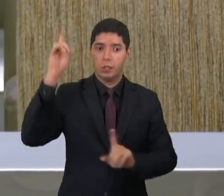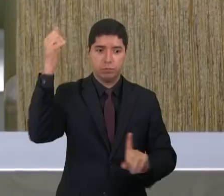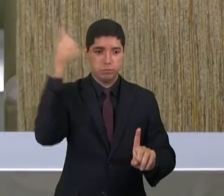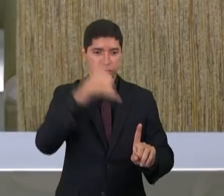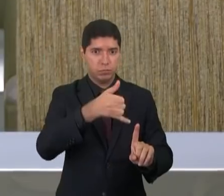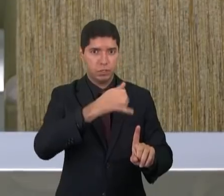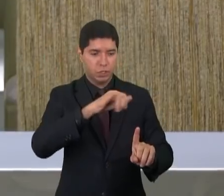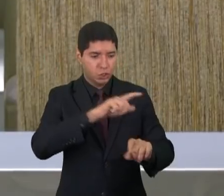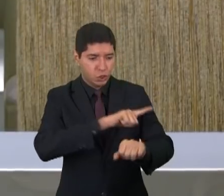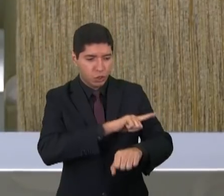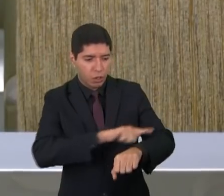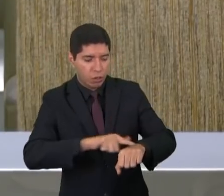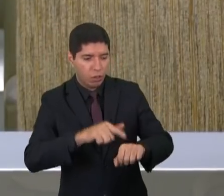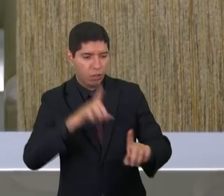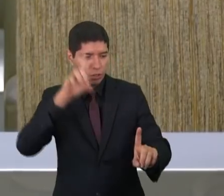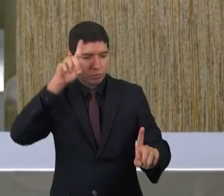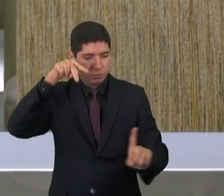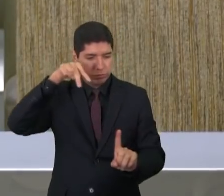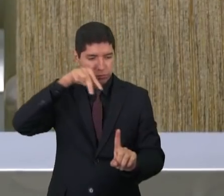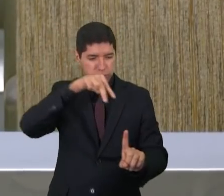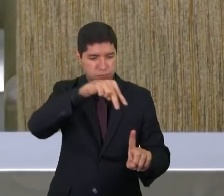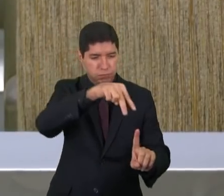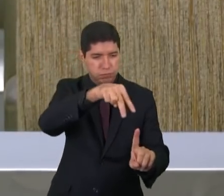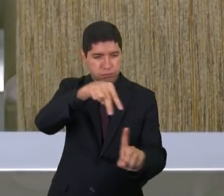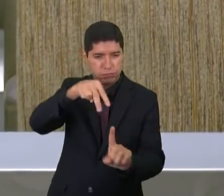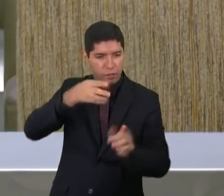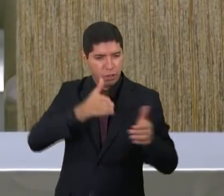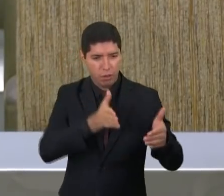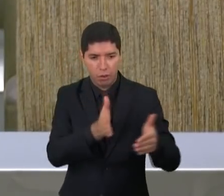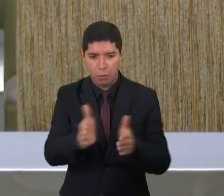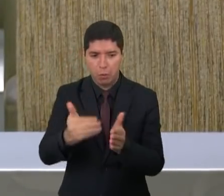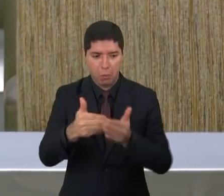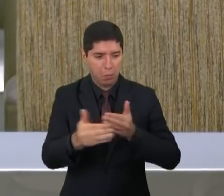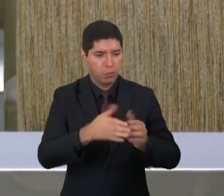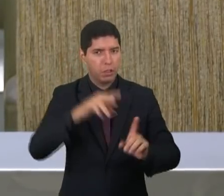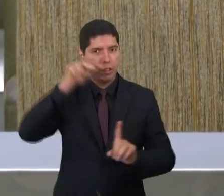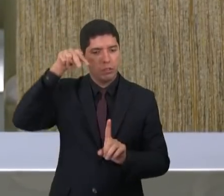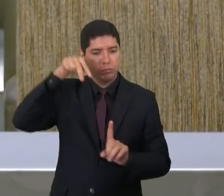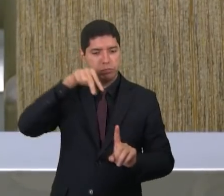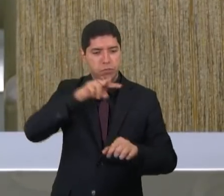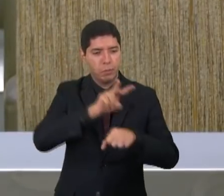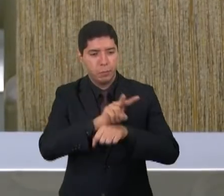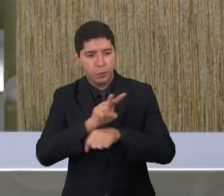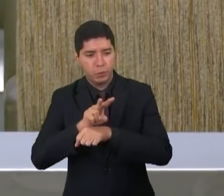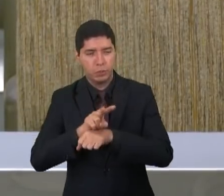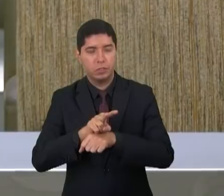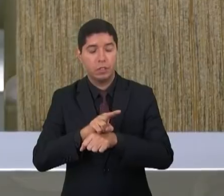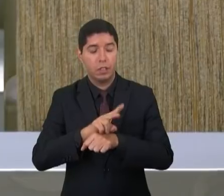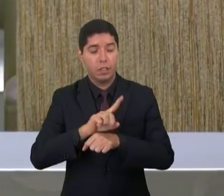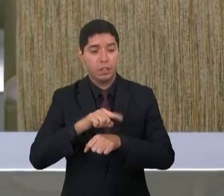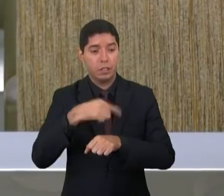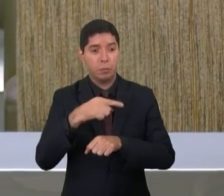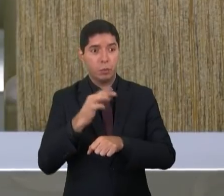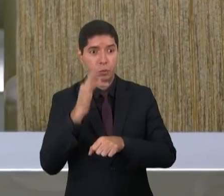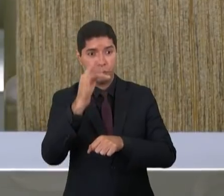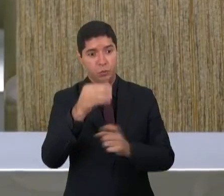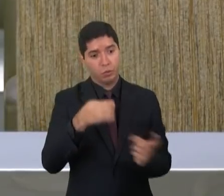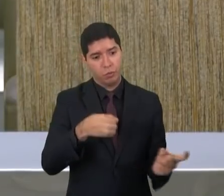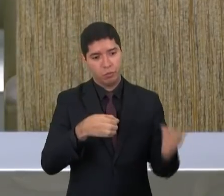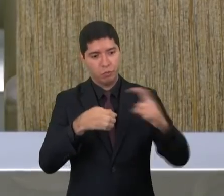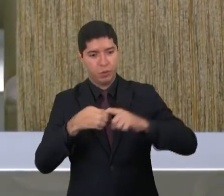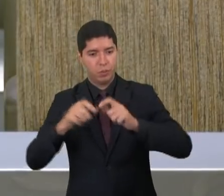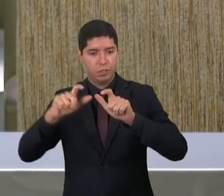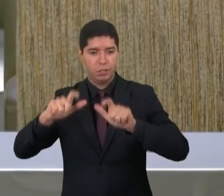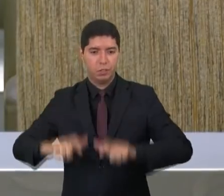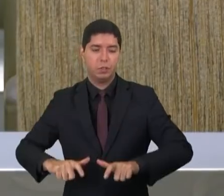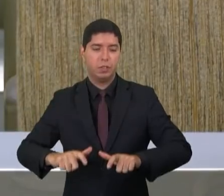Jacó, e te guardarei por onde quer que fores, e te farei tornar a esta terra, porque te não